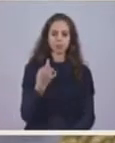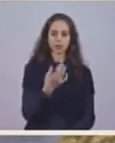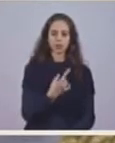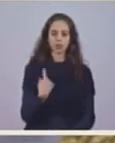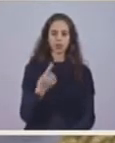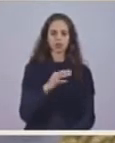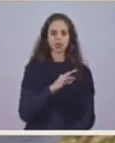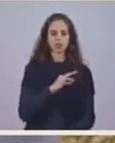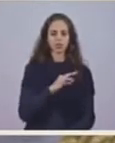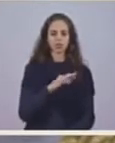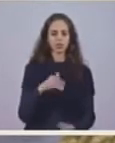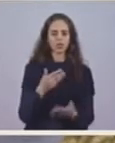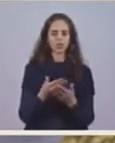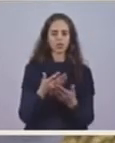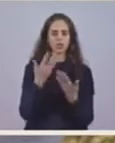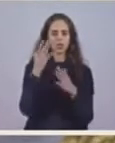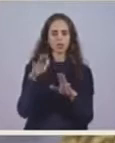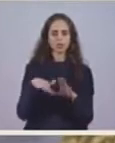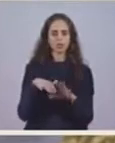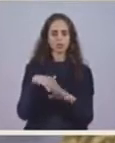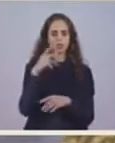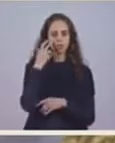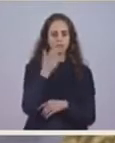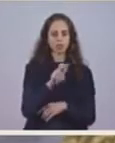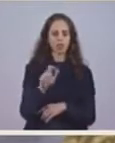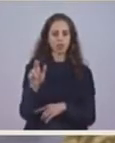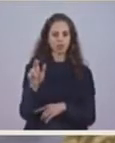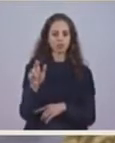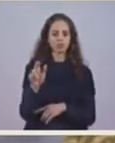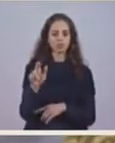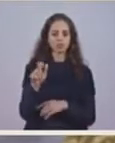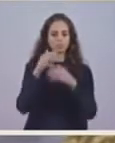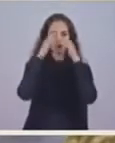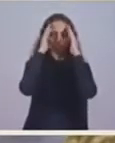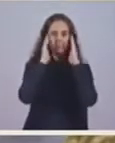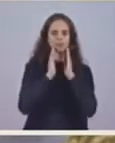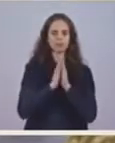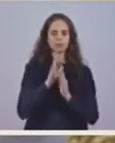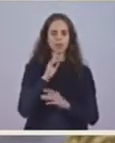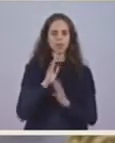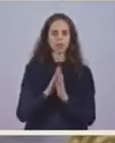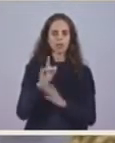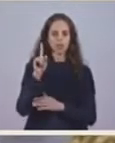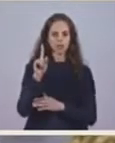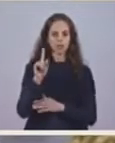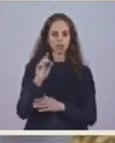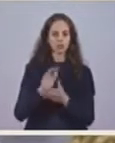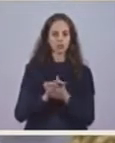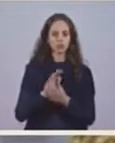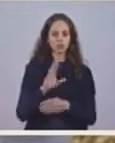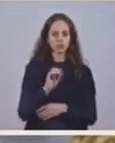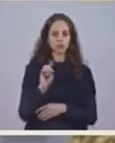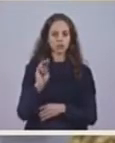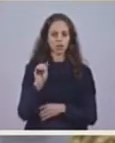de nós, Senhor, e dai-nos a graça de participar na vida eterna com a Virgem Maria, Mãe de Deus, São José,